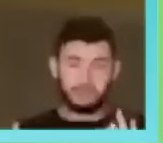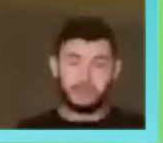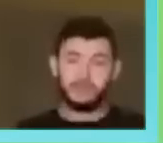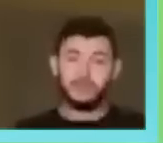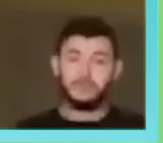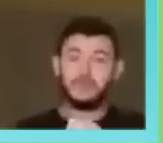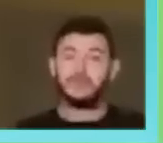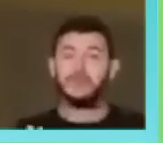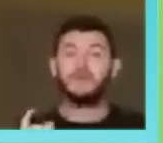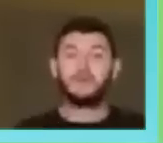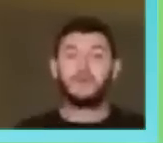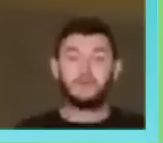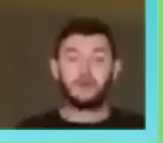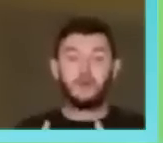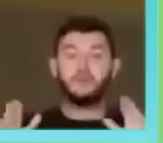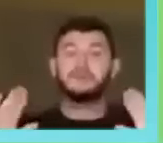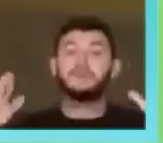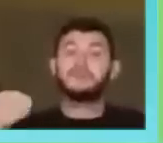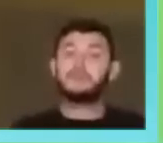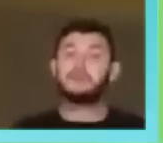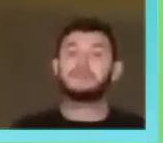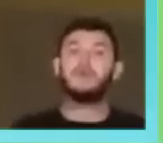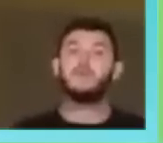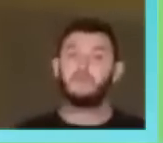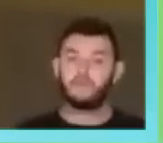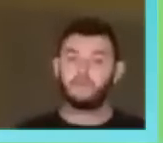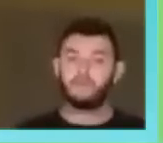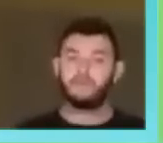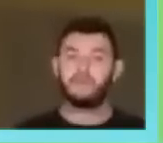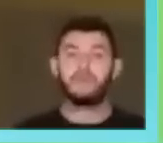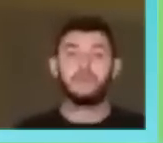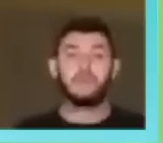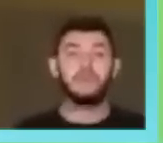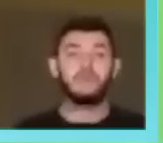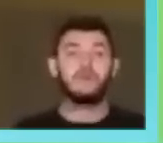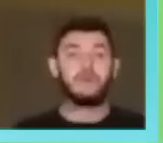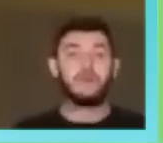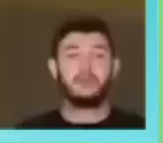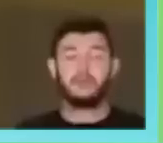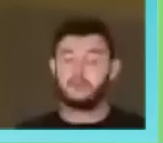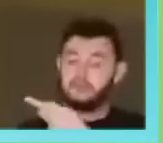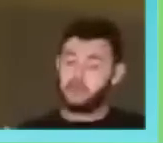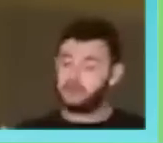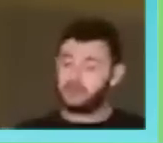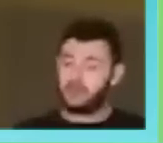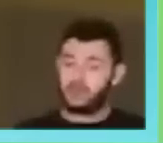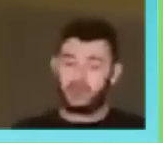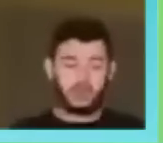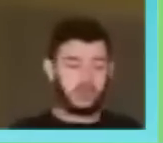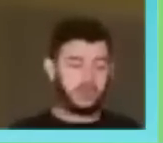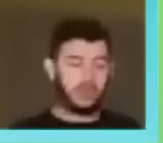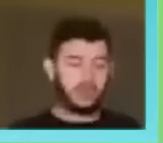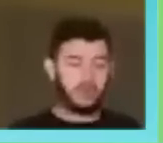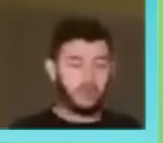então, uma comissão especial. E aí vão empurrar com a barriga, colocar o projeto na geladeira, porque eles não têm